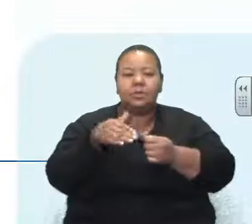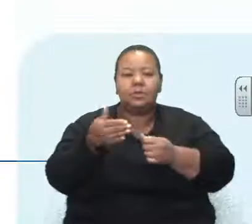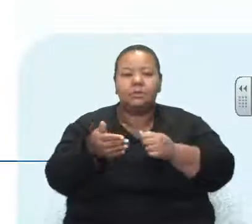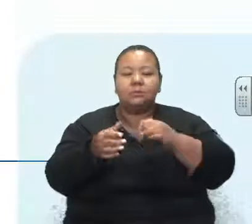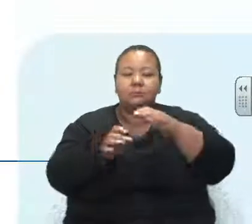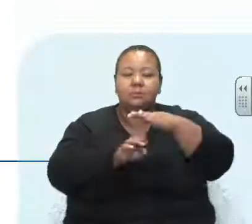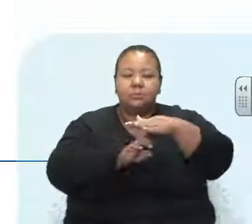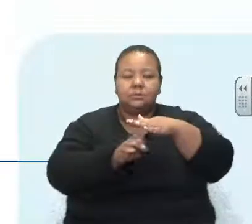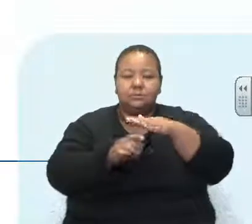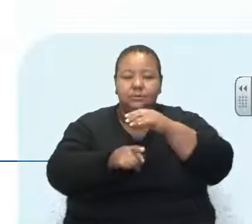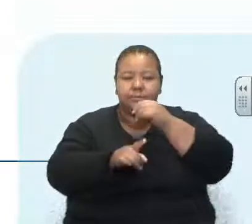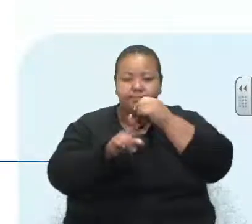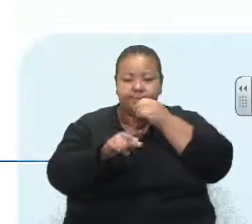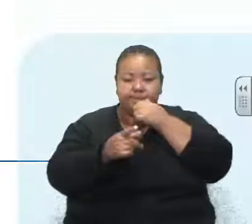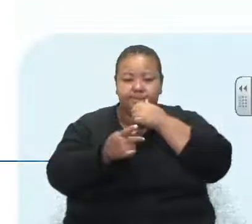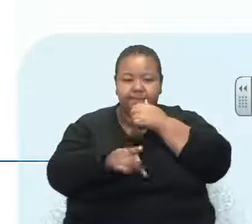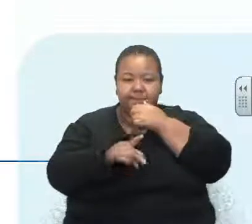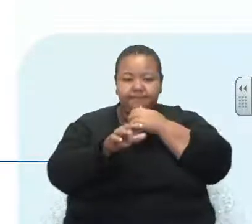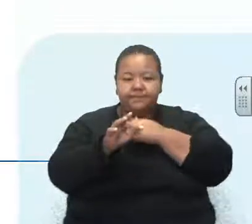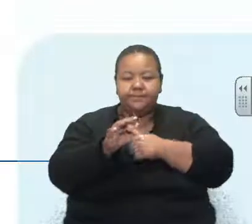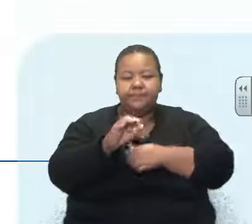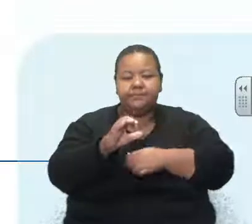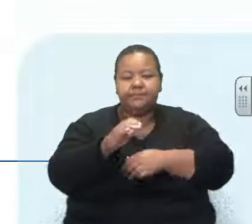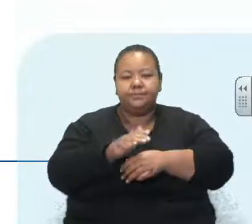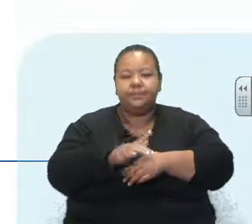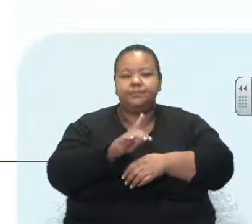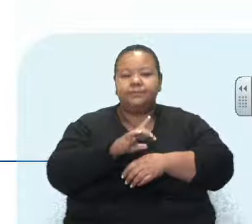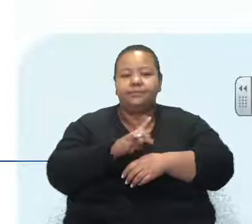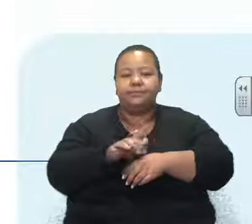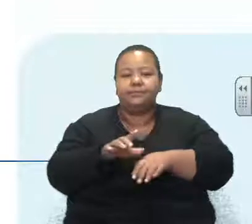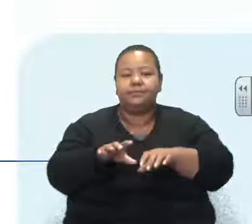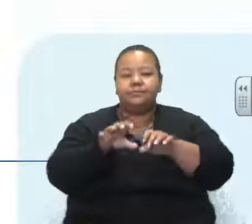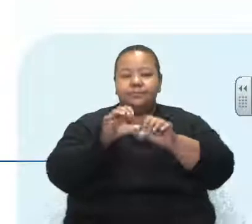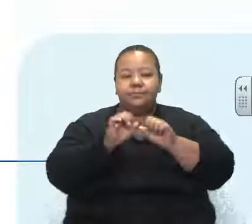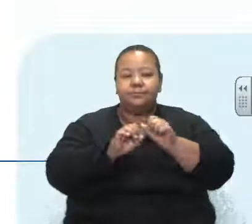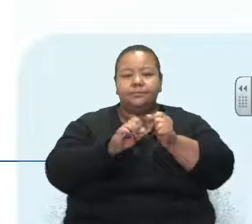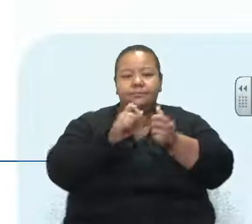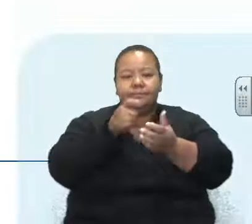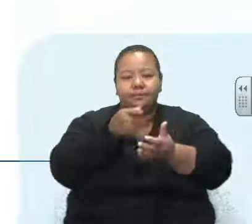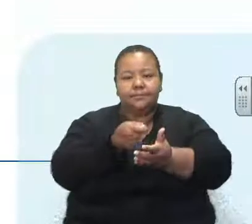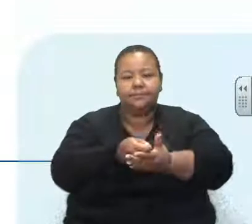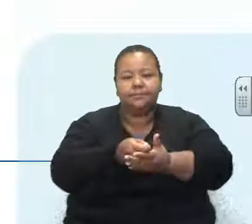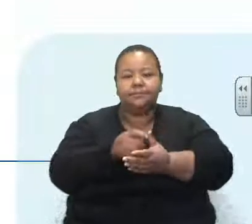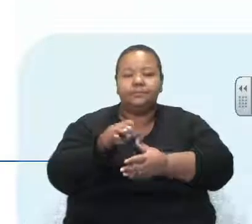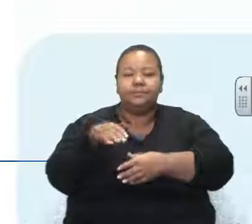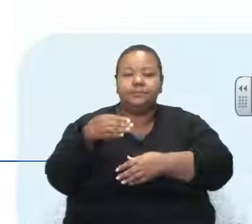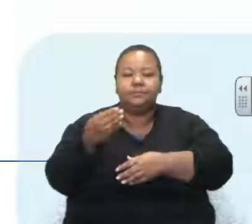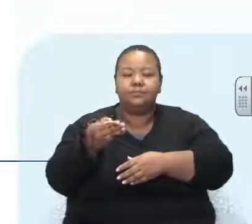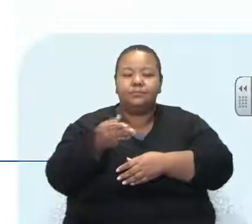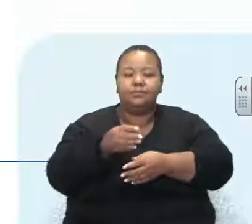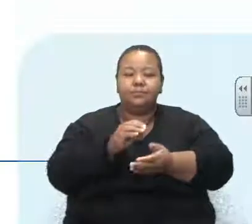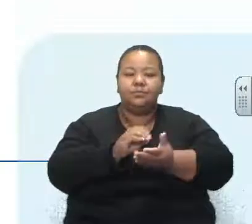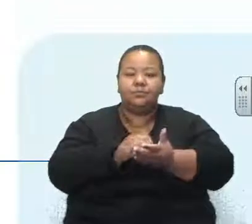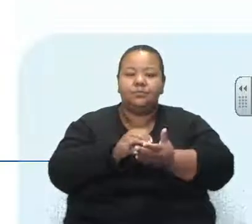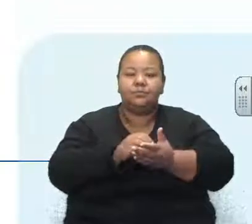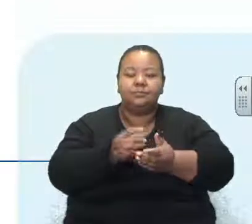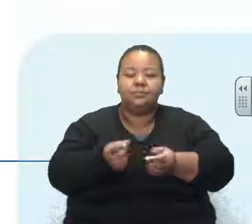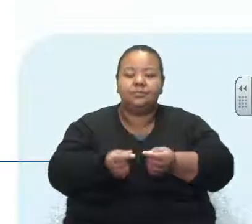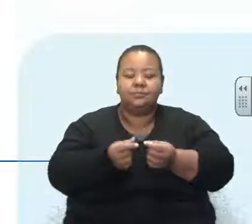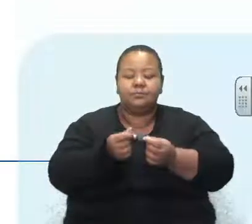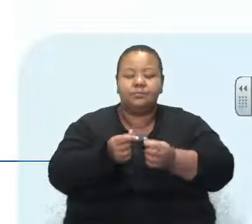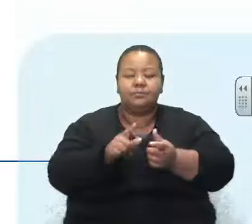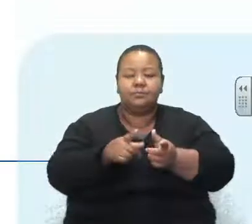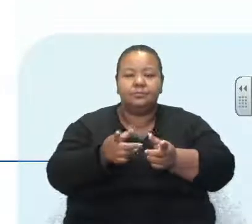empresa, dentro aqui no meu fluxo de caixa, ela tem de recebimento e pagamento e quanto que ela vai faltar de dinheiro, quanto que ela